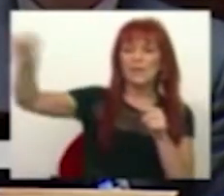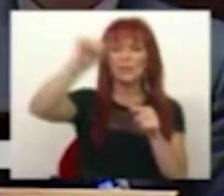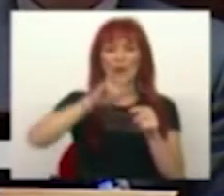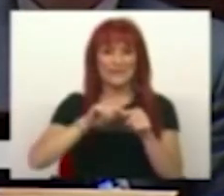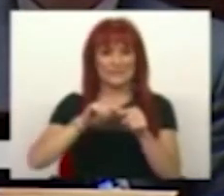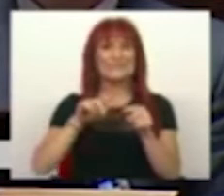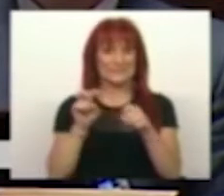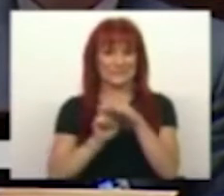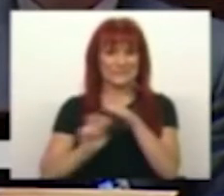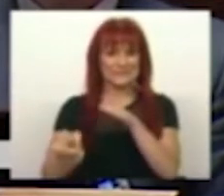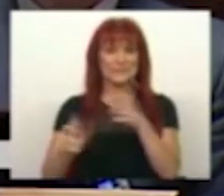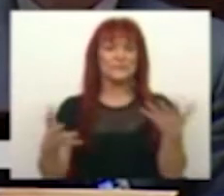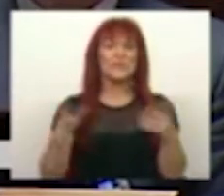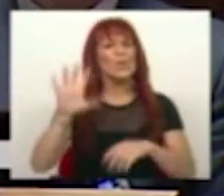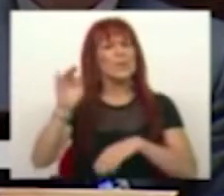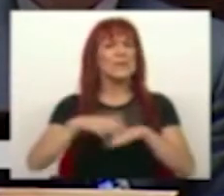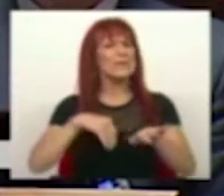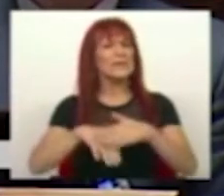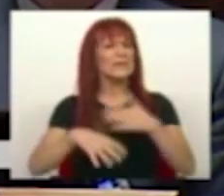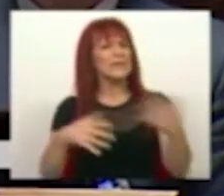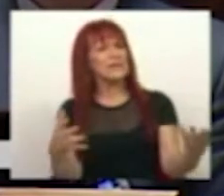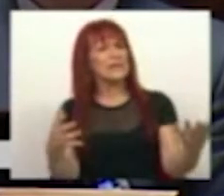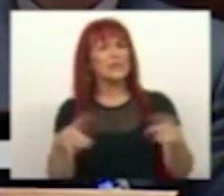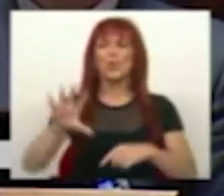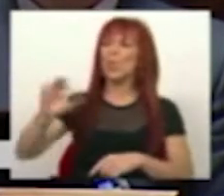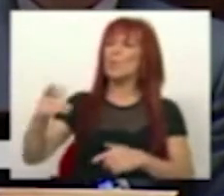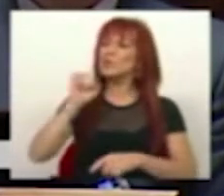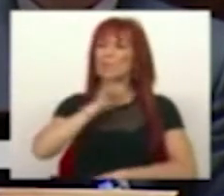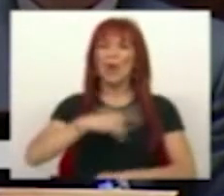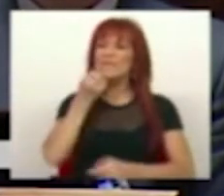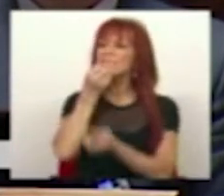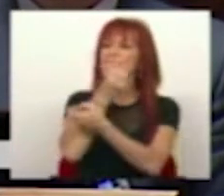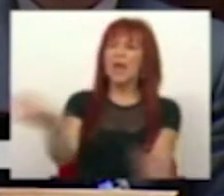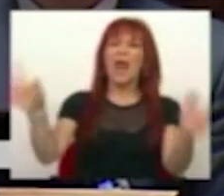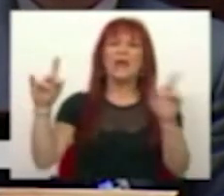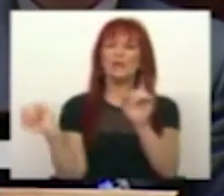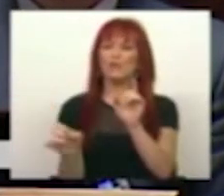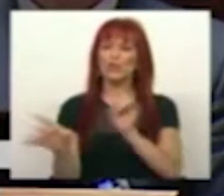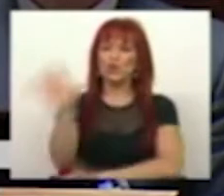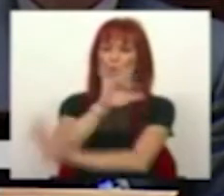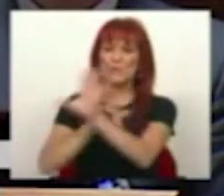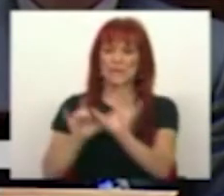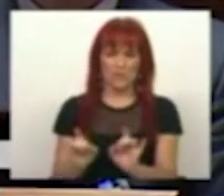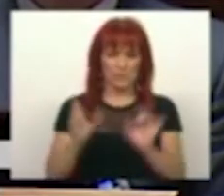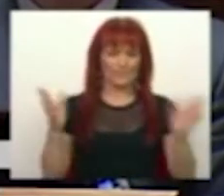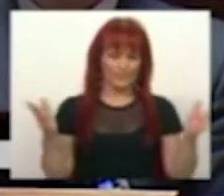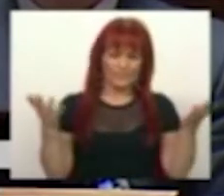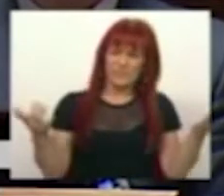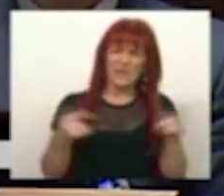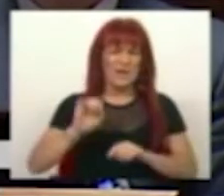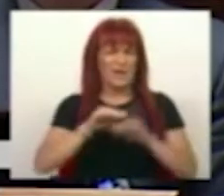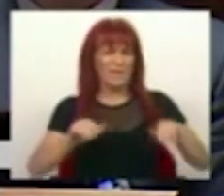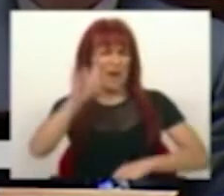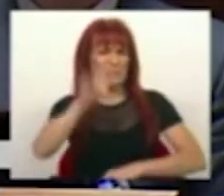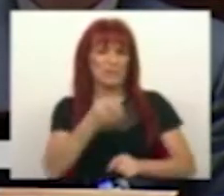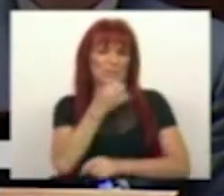linha circular. E ao fazer isso, o país pode perder fundos comunitários. Bom, numa primeira